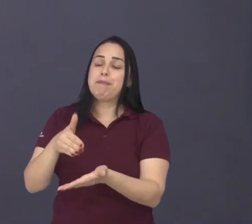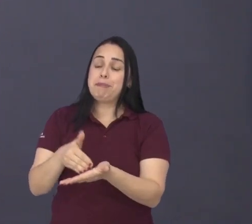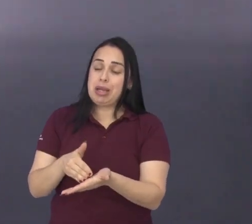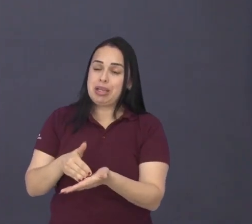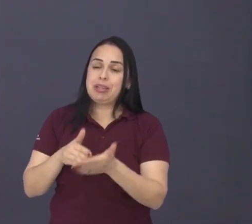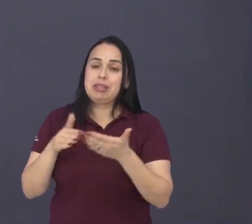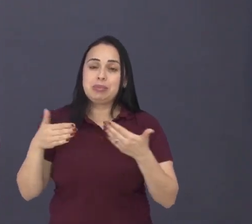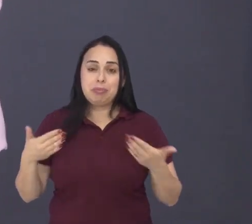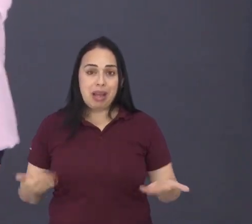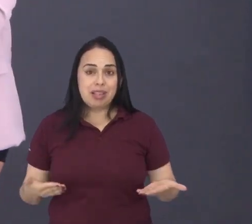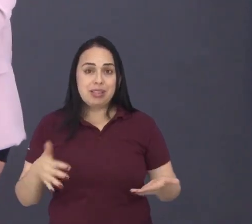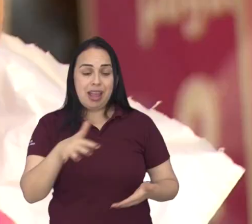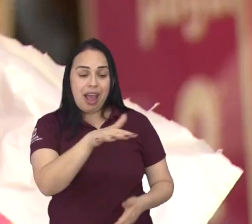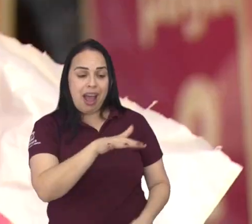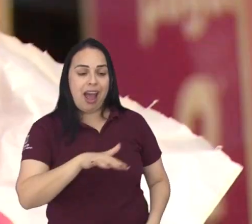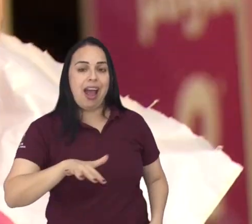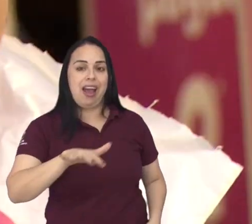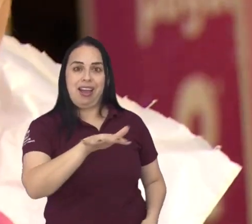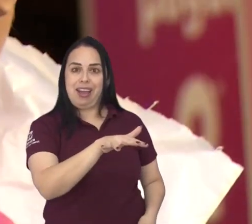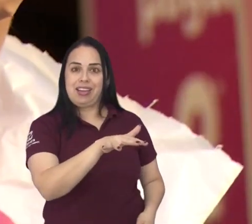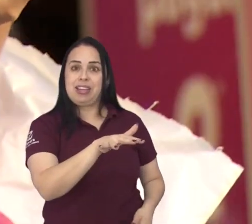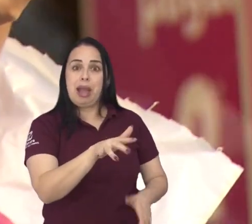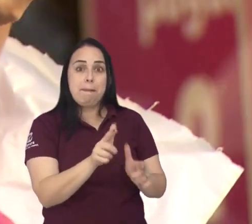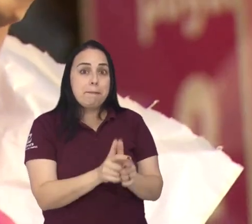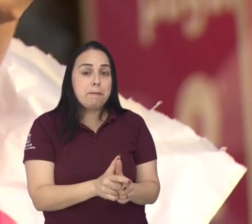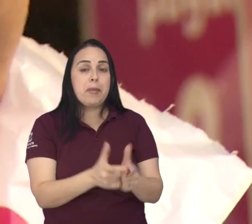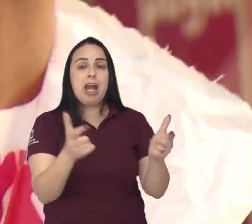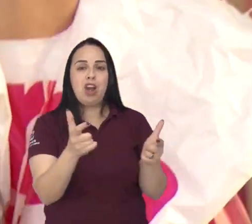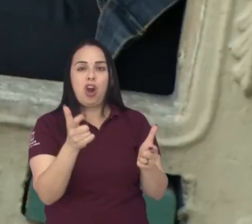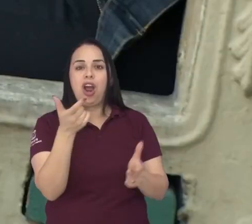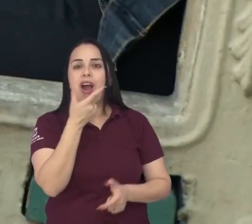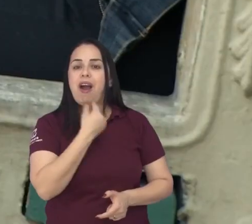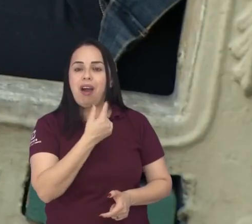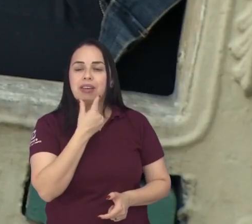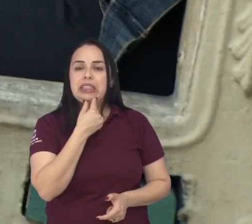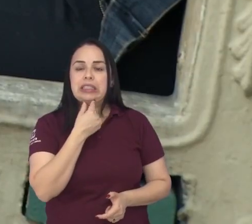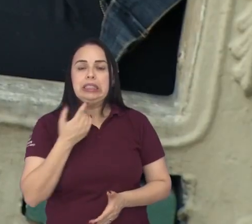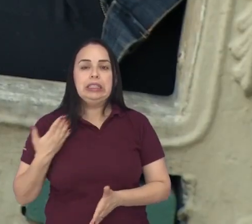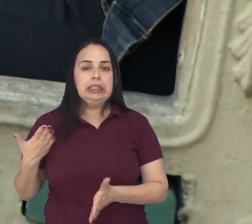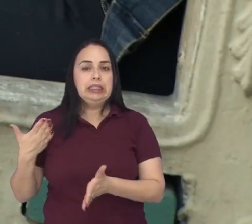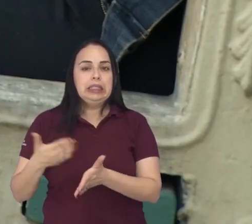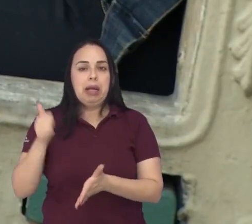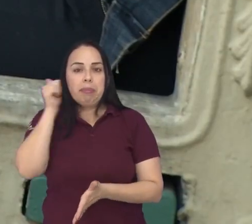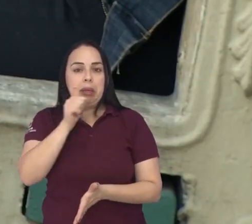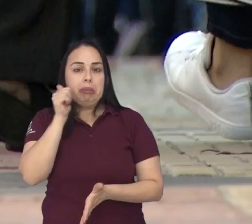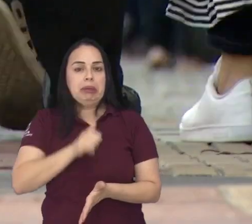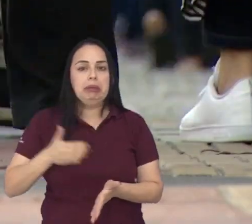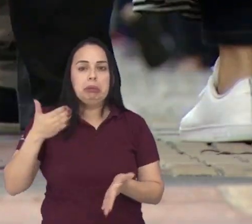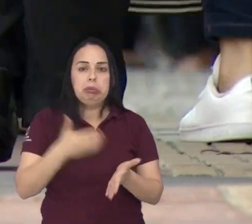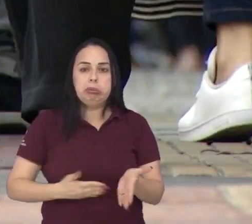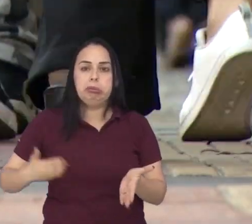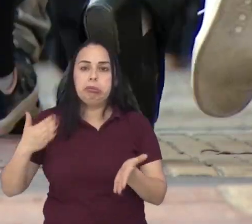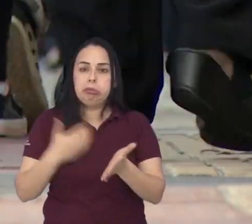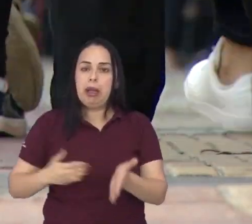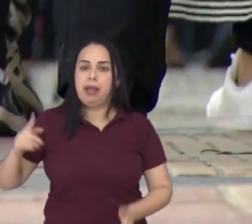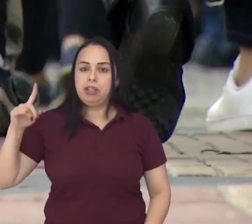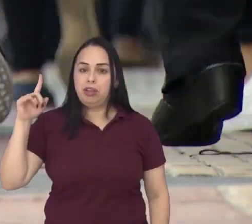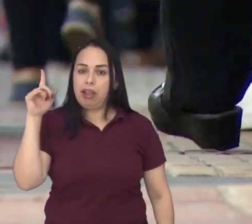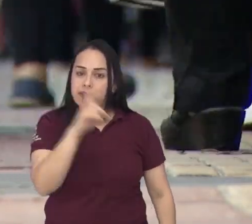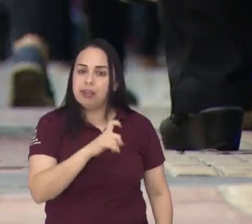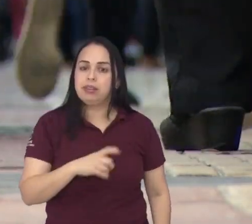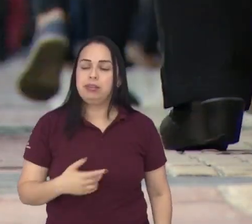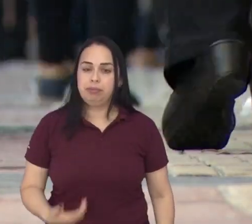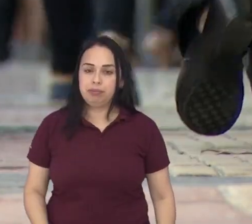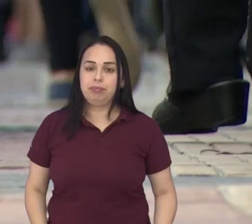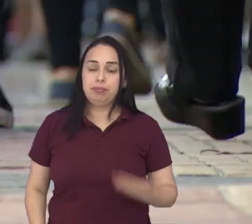ainda mais obstáculos. E quando se fala de setores historicamente comandados por homens, encontrar espaço